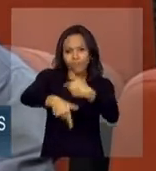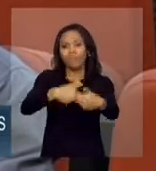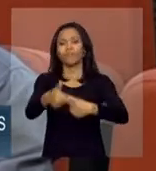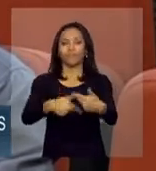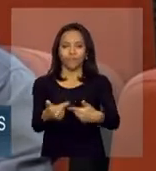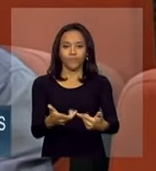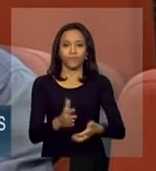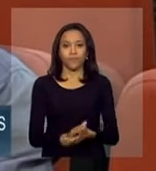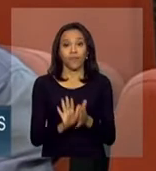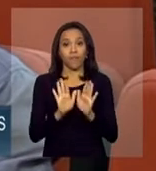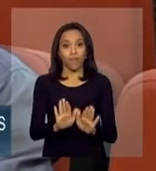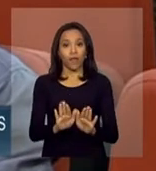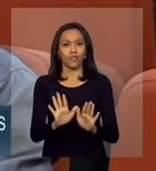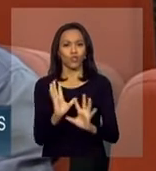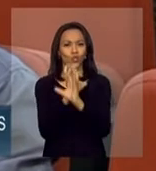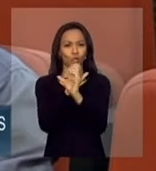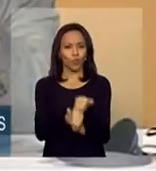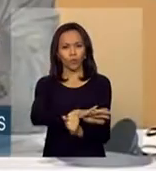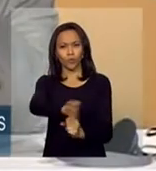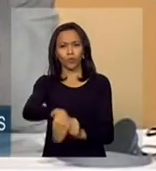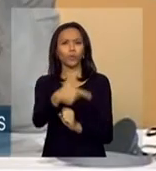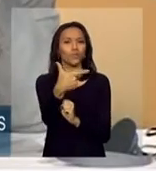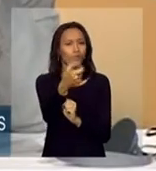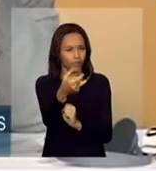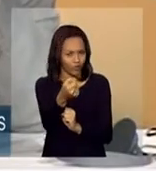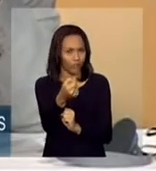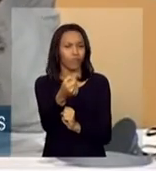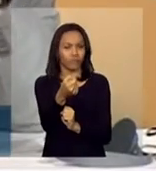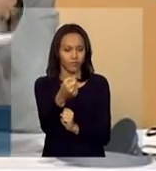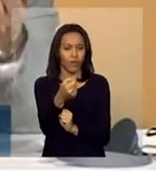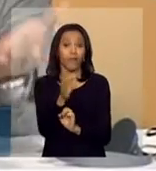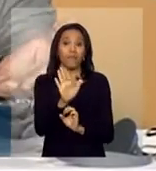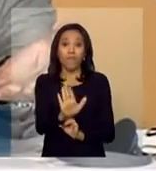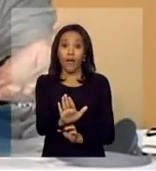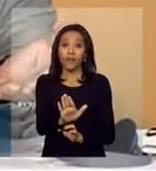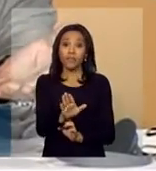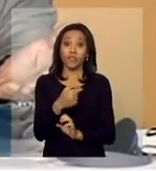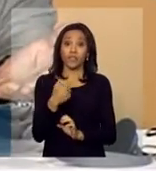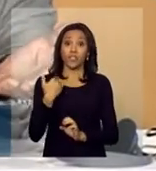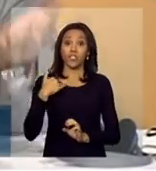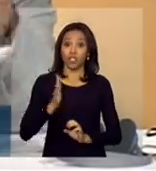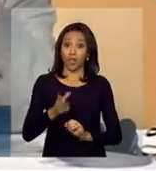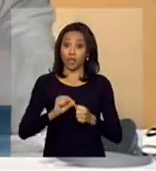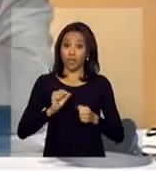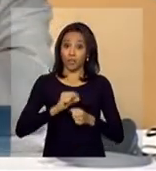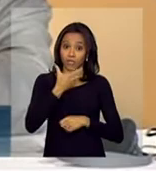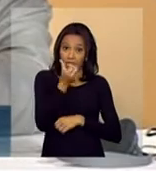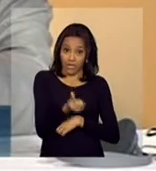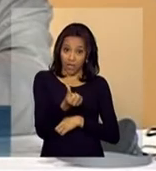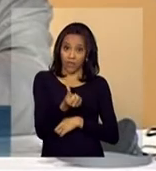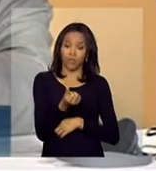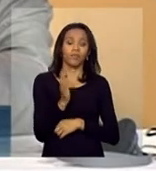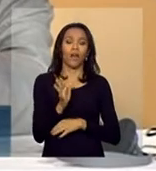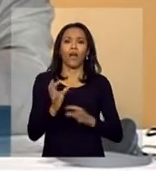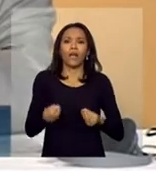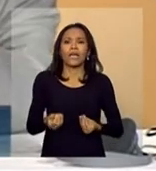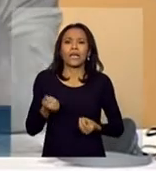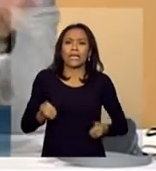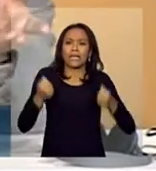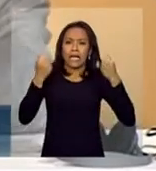conosco, mas na soma é em torno de 20. Mas veja, nós recém fizemos 6, gastamos